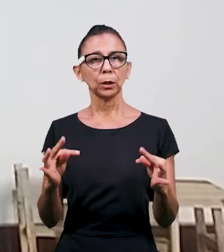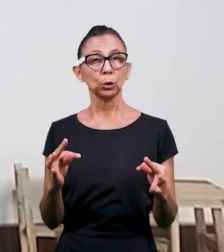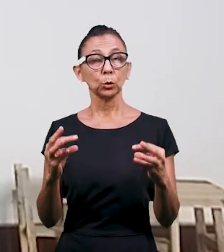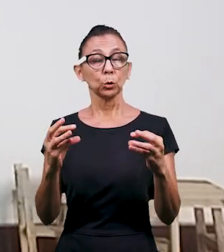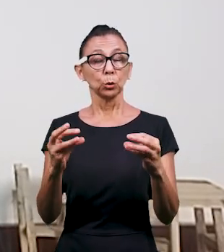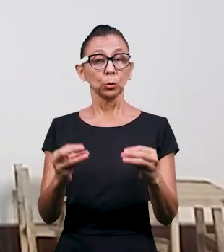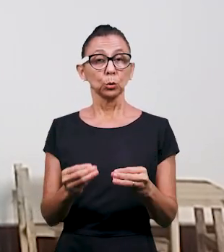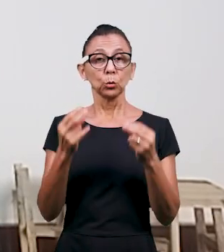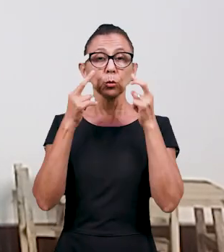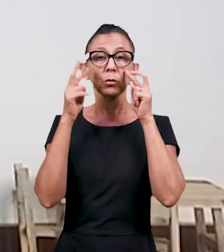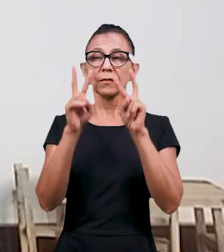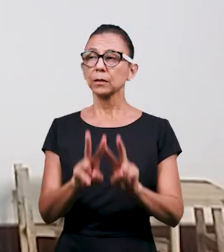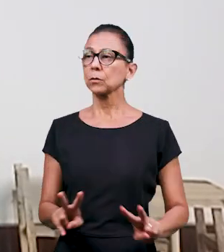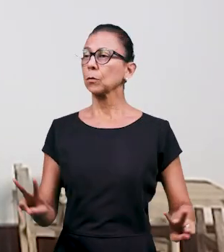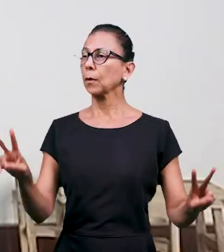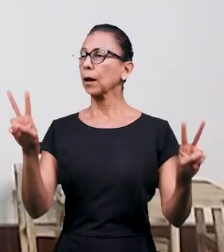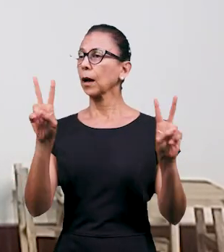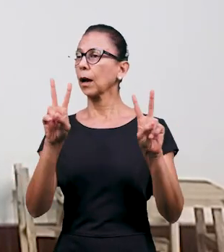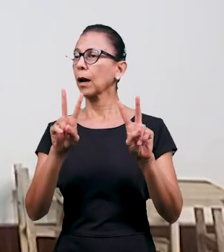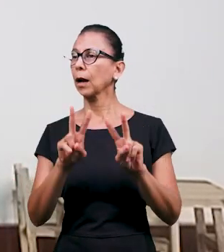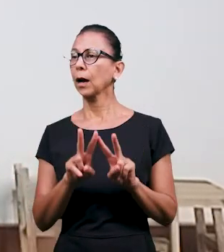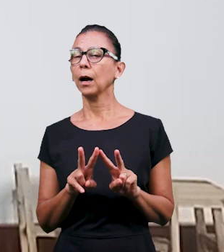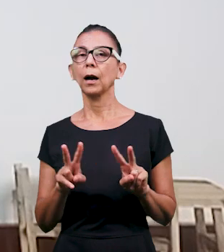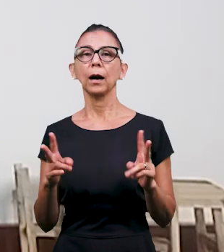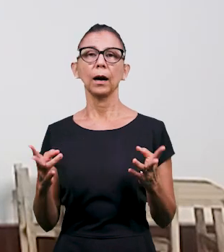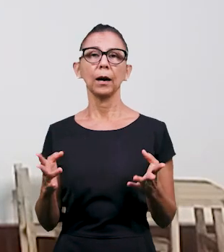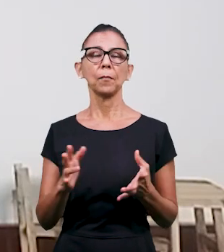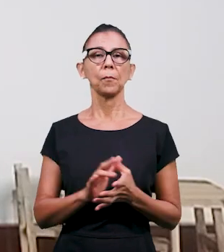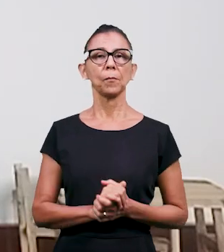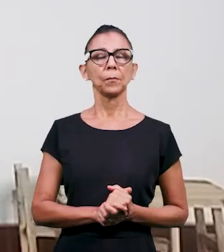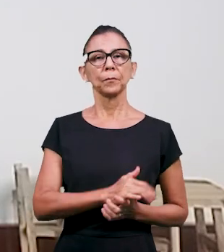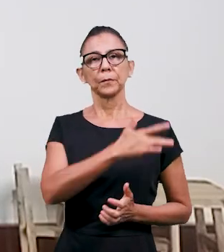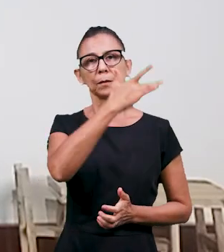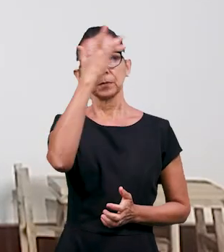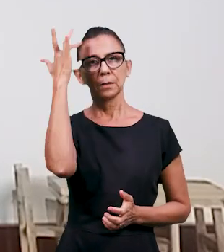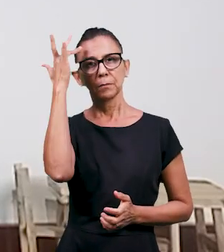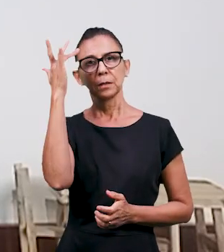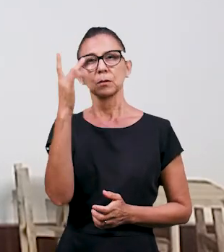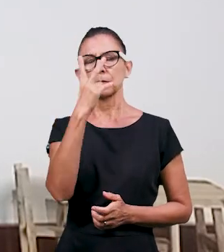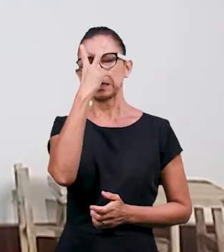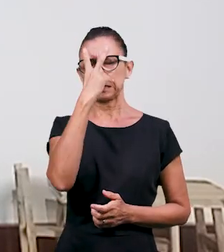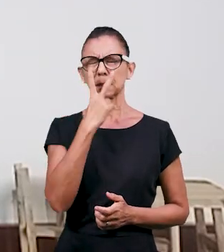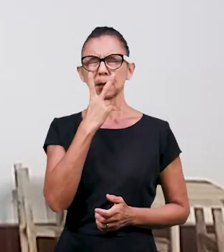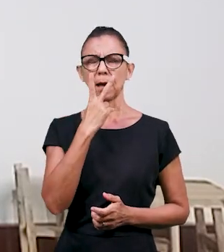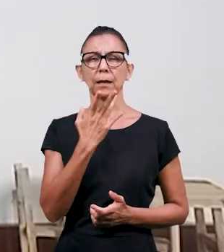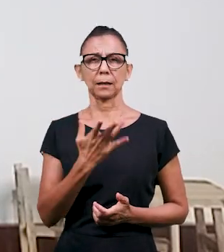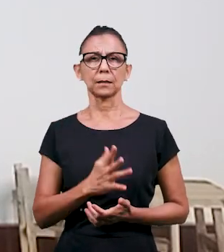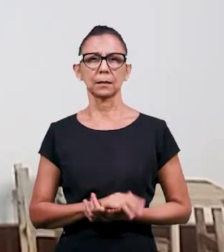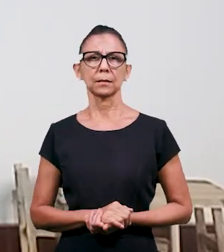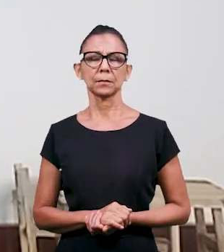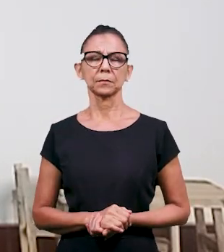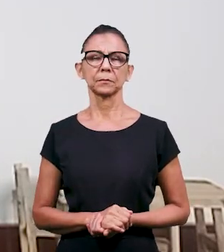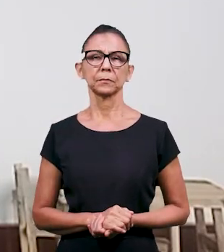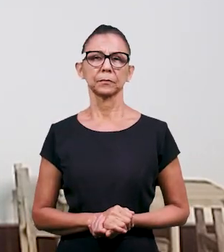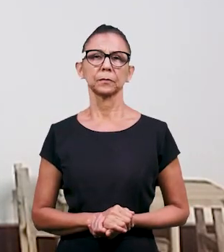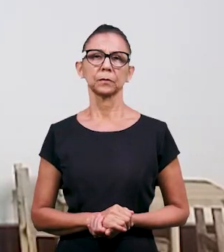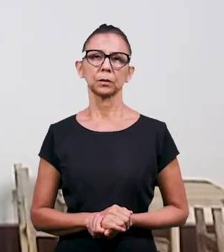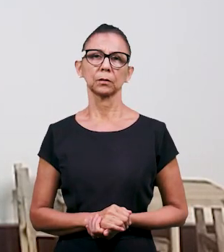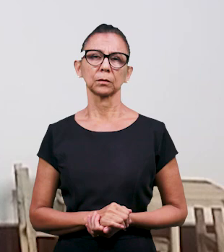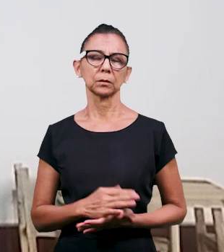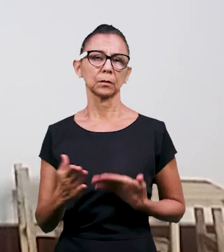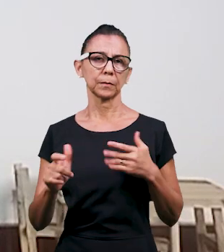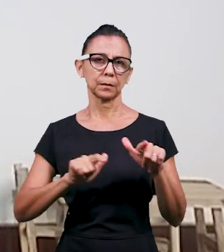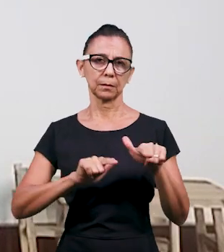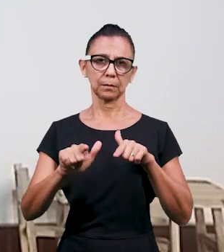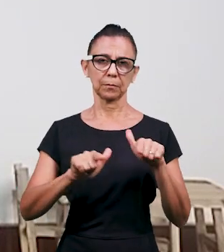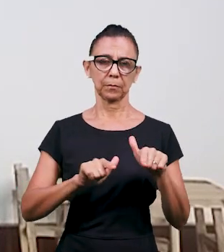essas informações que são informações visuais, que seria o que nós fazemos para as pessoas com cegueira ou as pessoas cegas, né?